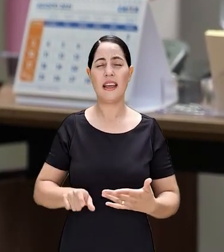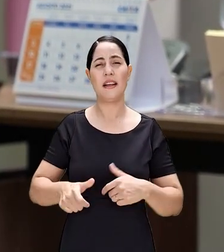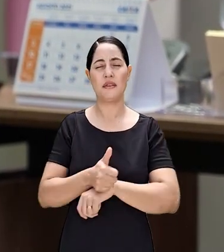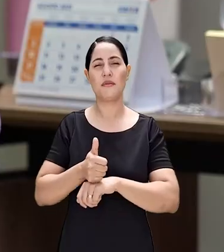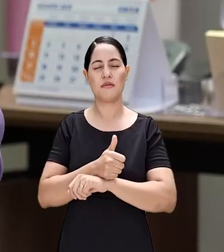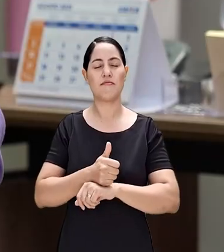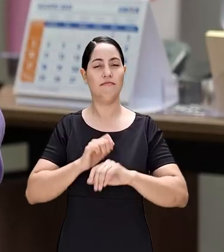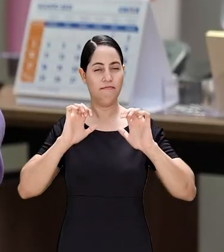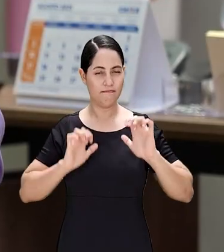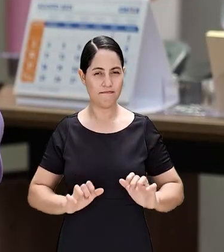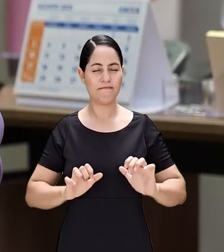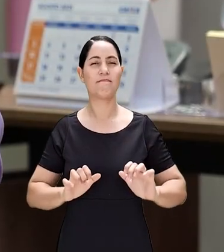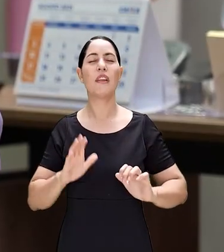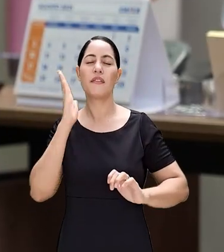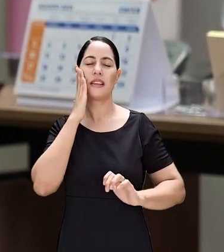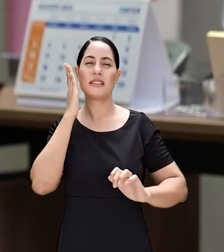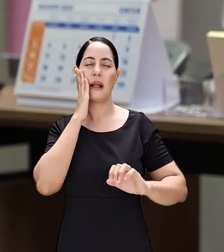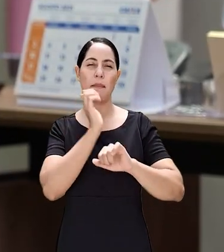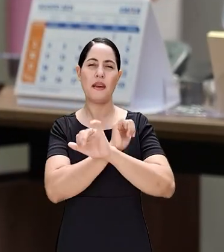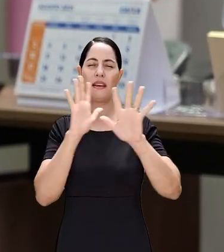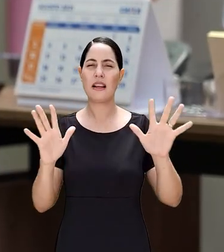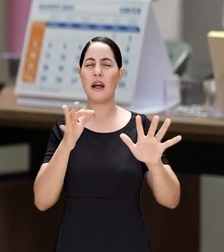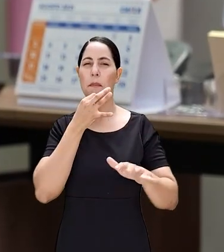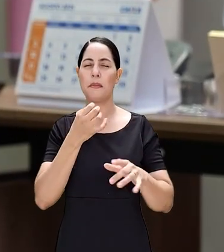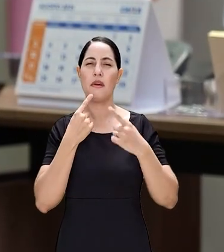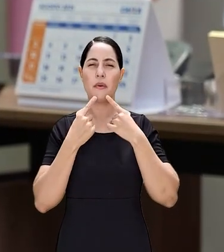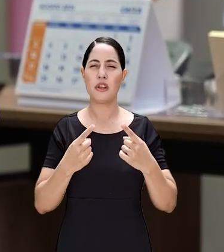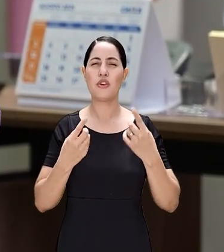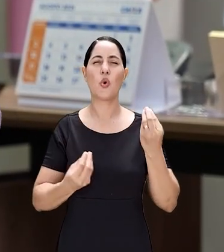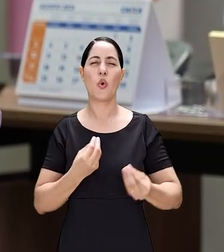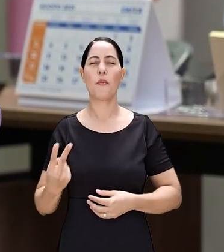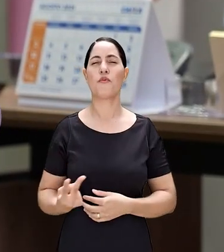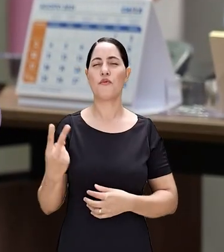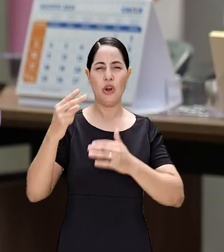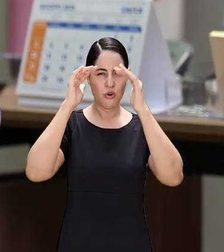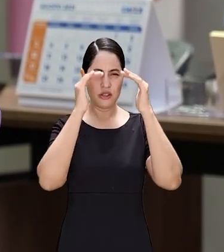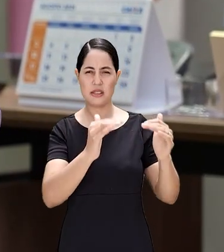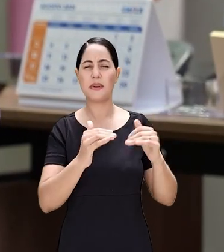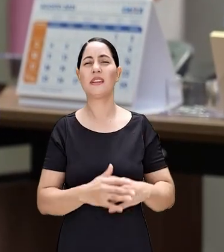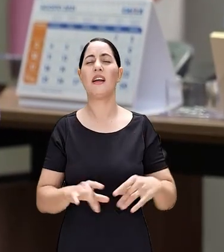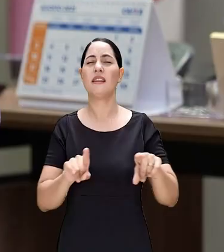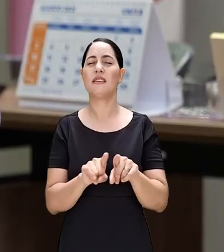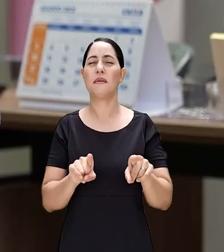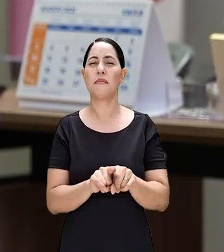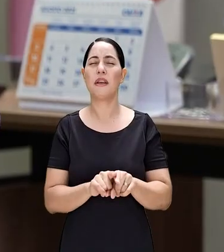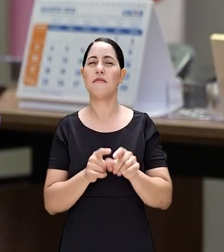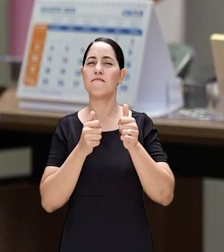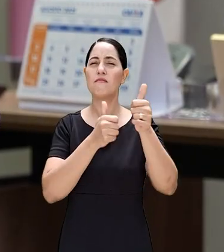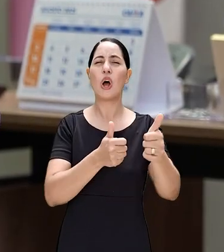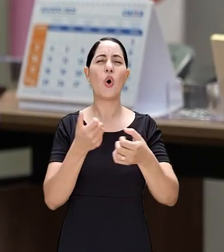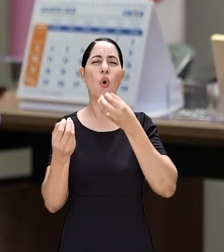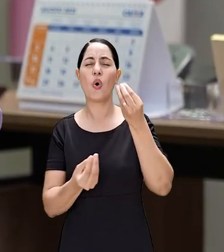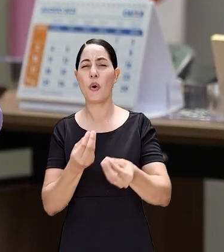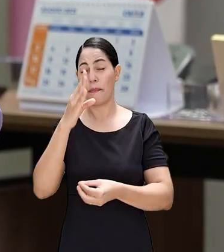crítica, ele vai saber quais são as balizas que ele deve seguir, quais são os valores que ele deve primar e, principalmente, ele vai